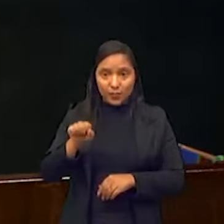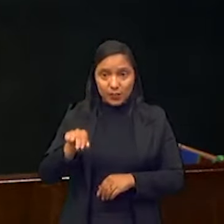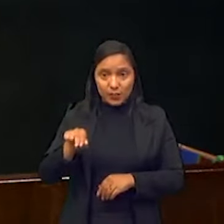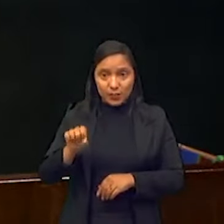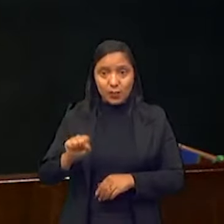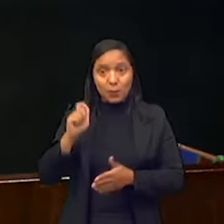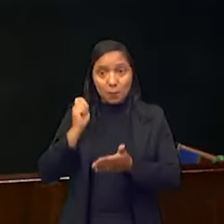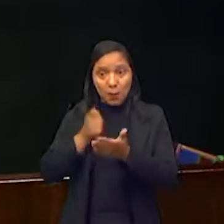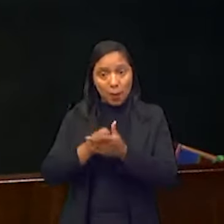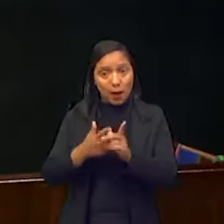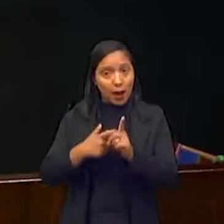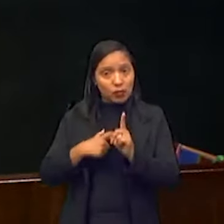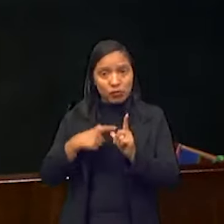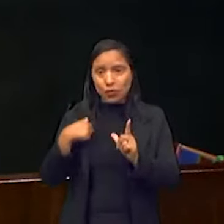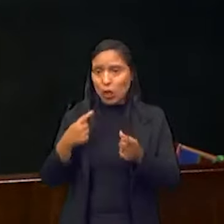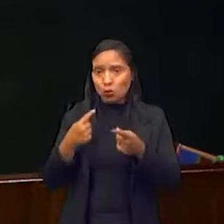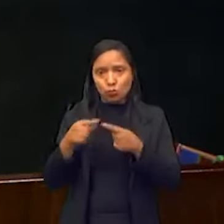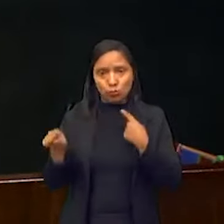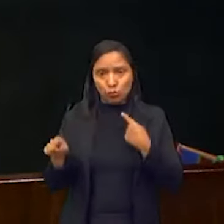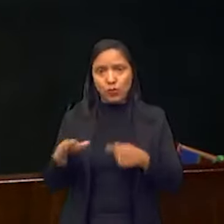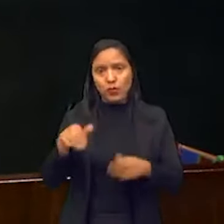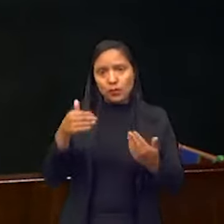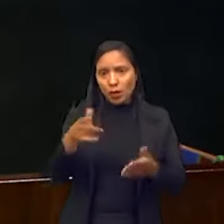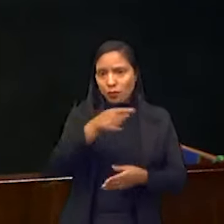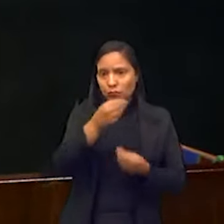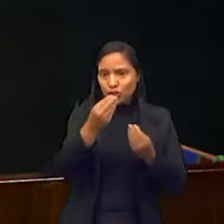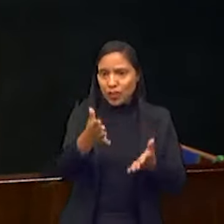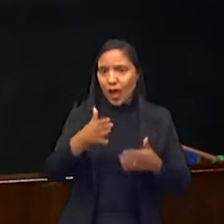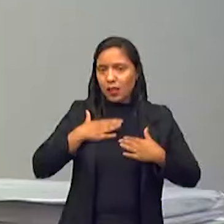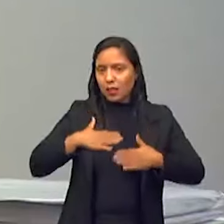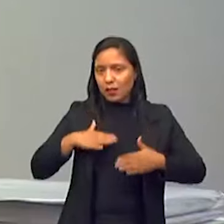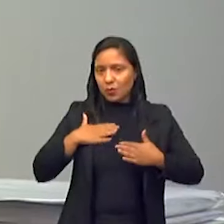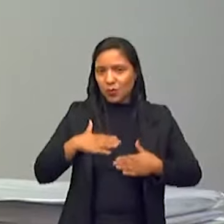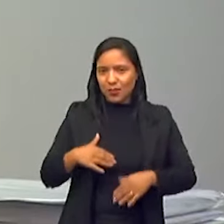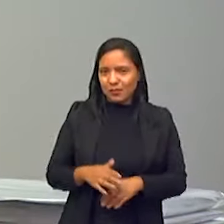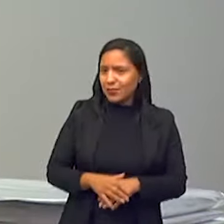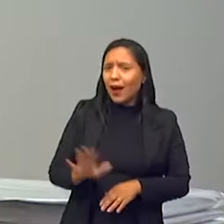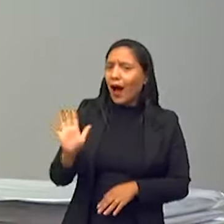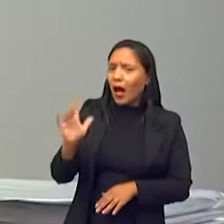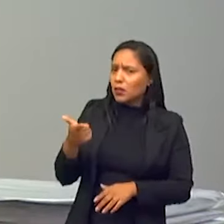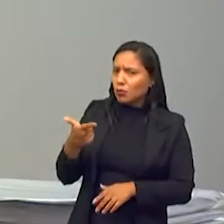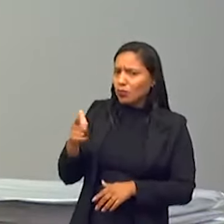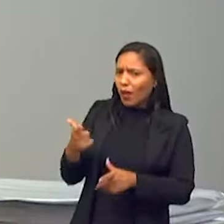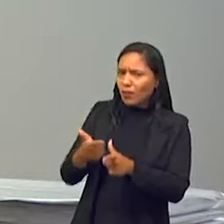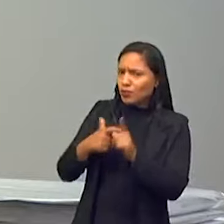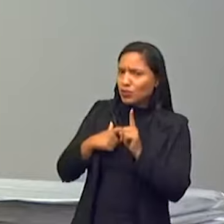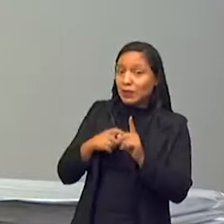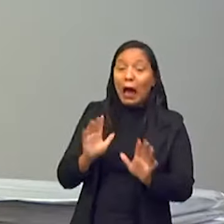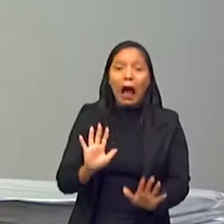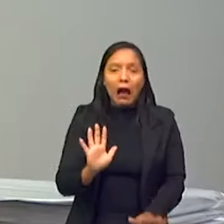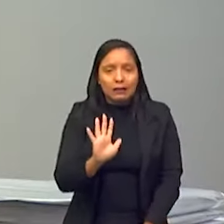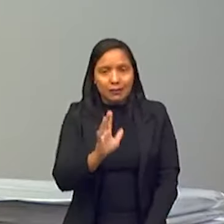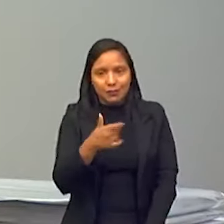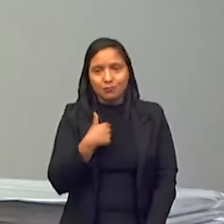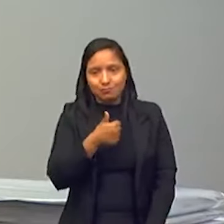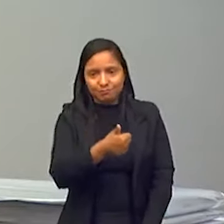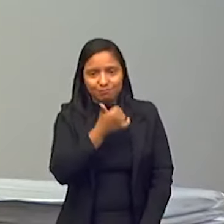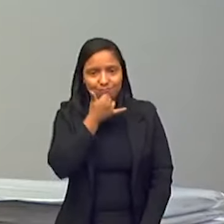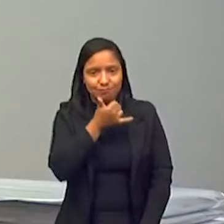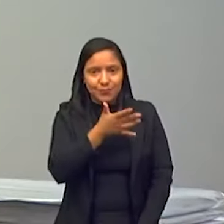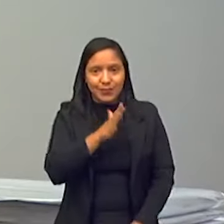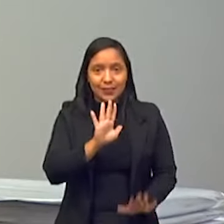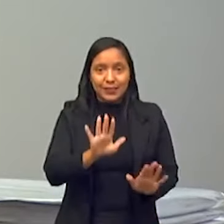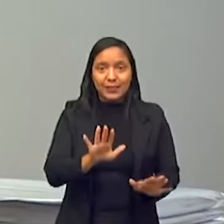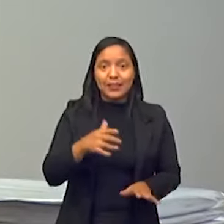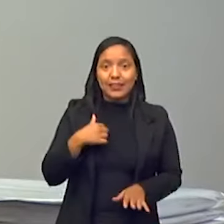dívida. Só para tranquilizar o coração de Vossa Não, Excelência. não há dívida, mas Ah, não há já, dívida. não. Tá. Então, mais uma razão para não Haverá um vender